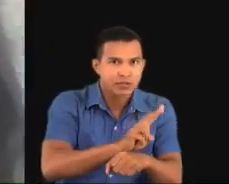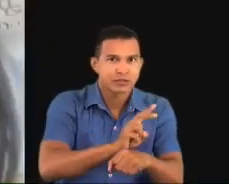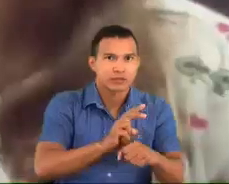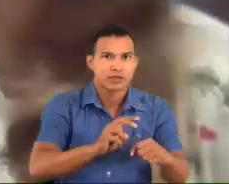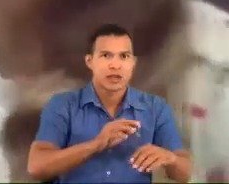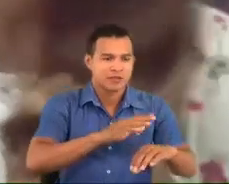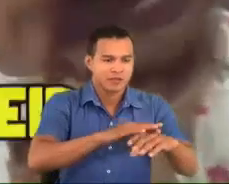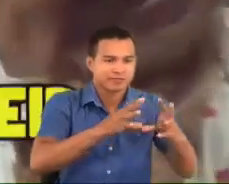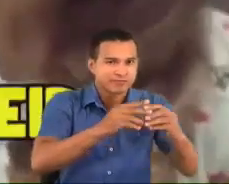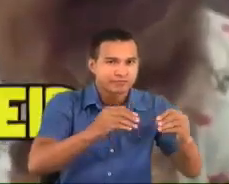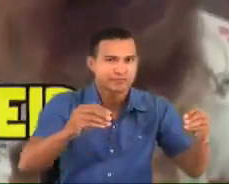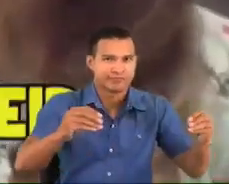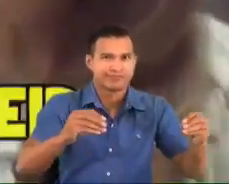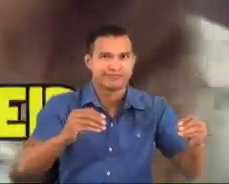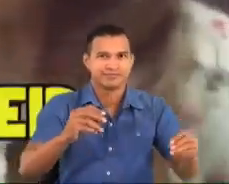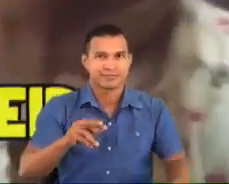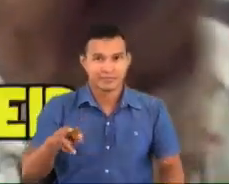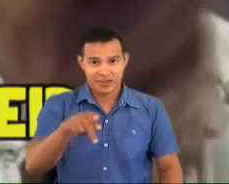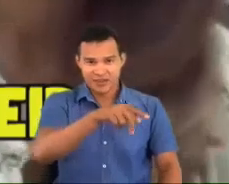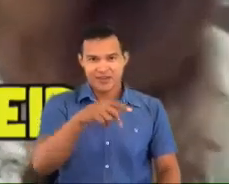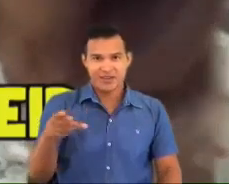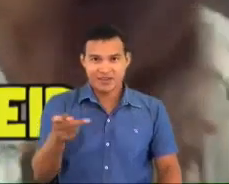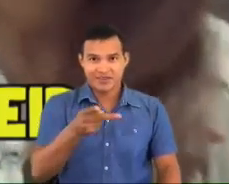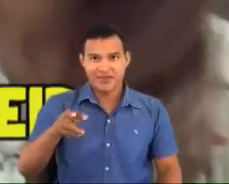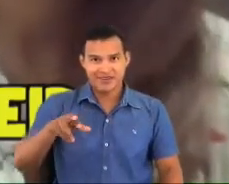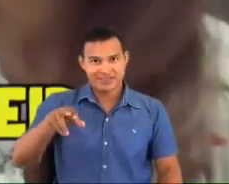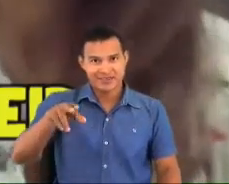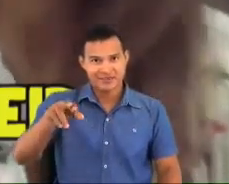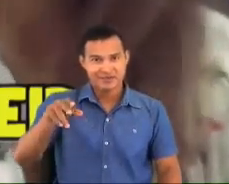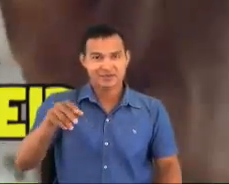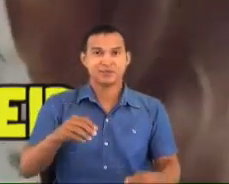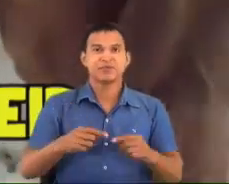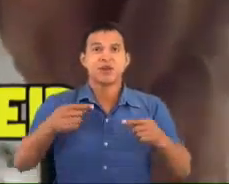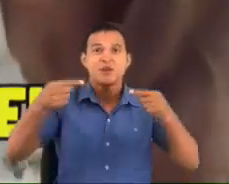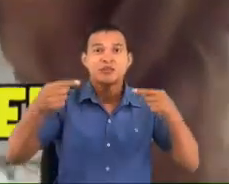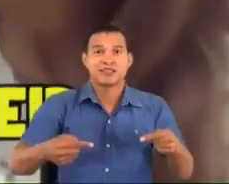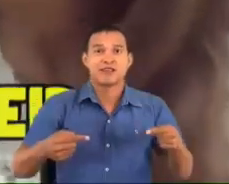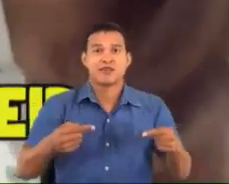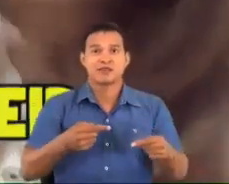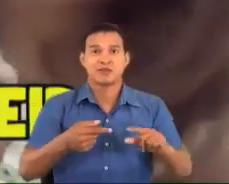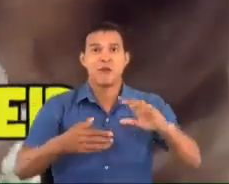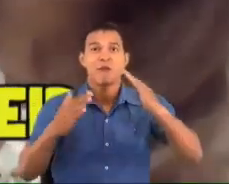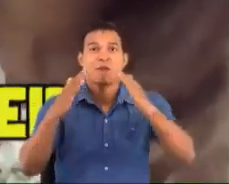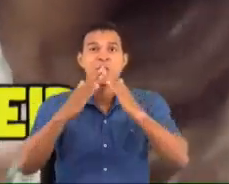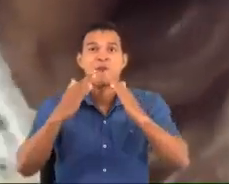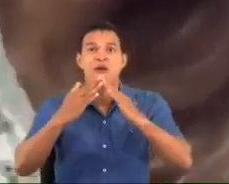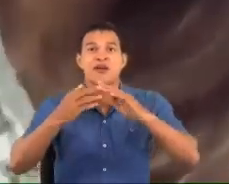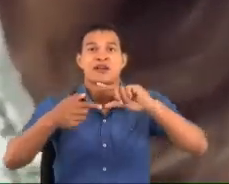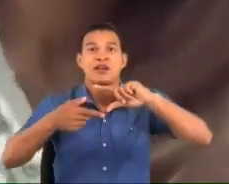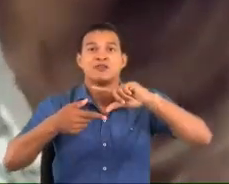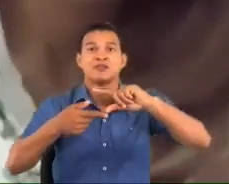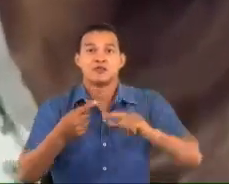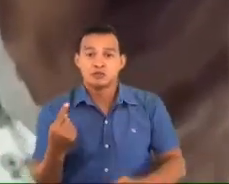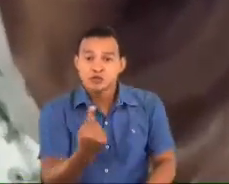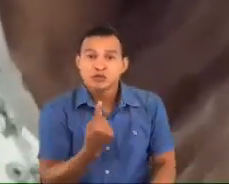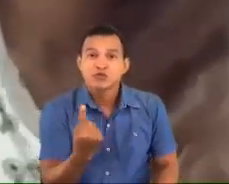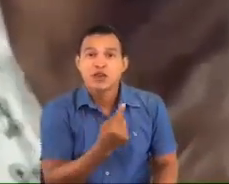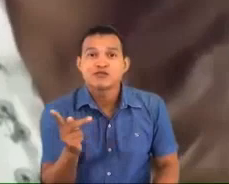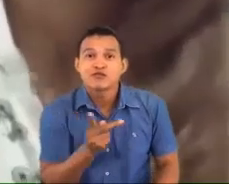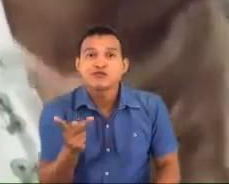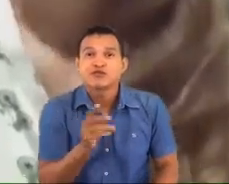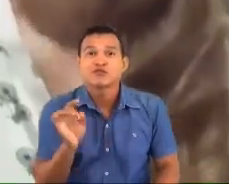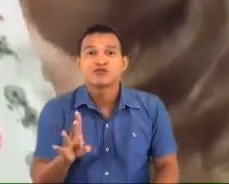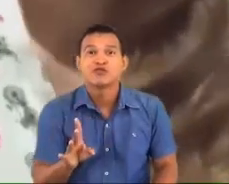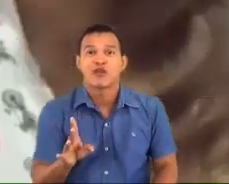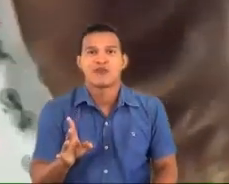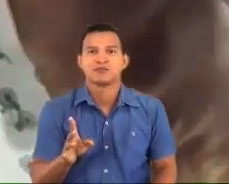saúde. Nós somos irmãs e esse ano a gente vem enfrentando um novo desafio, que é de morar sozinhas. Que tá sendo um desafio bem maior por causa dessa quarentena. Mas